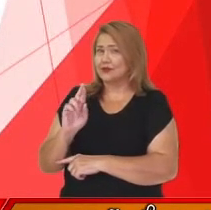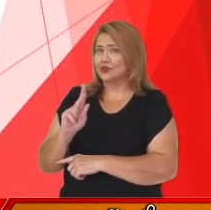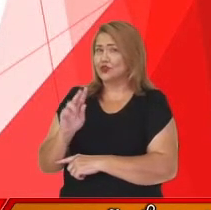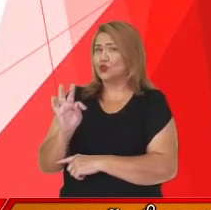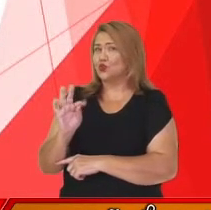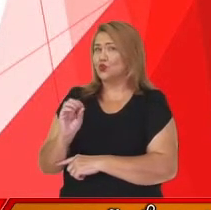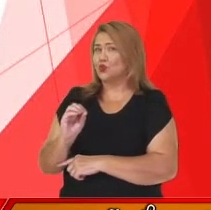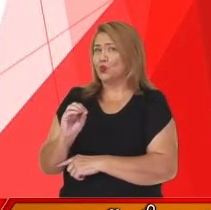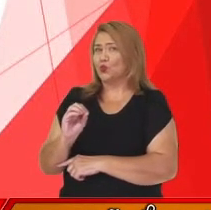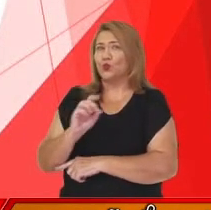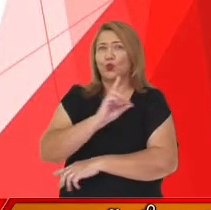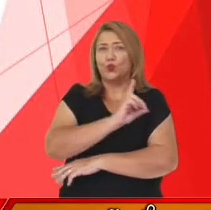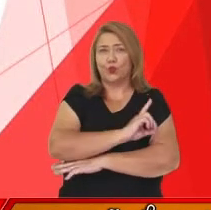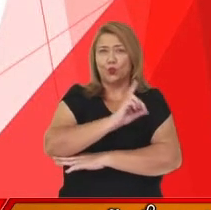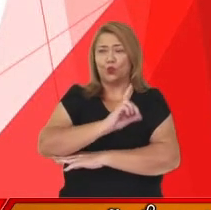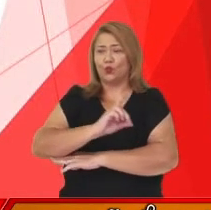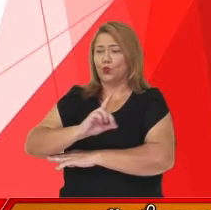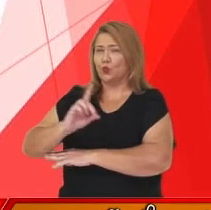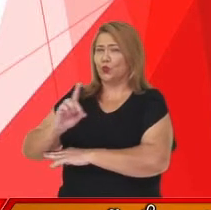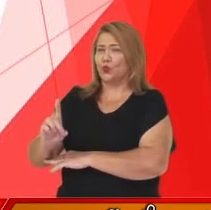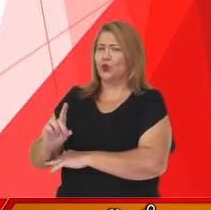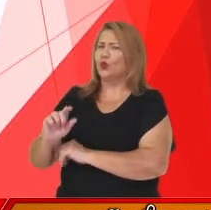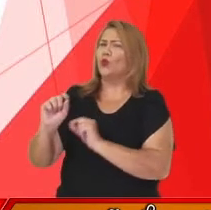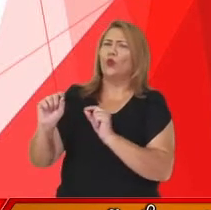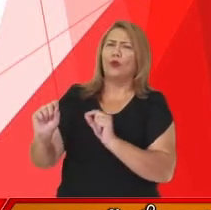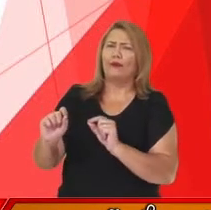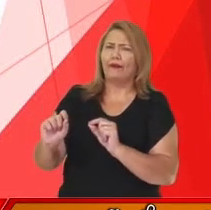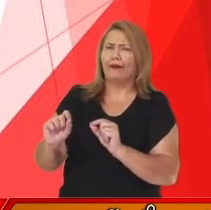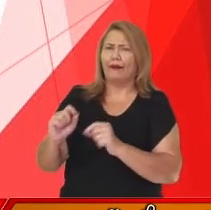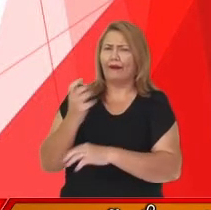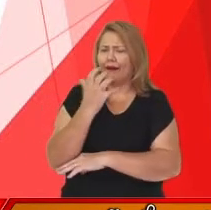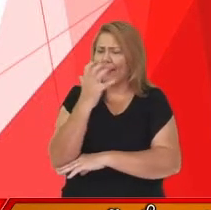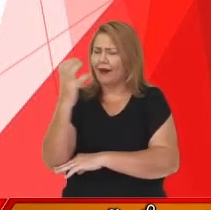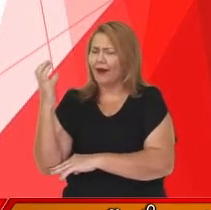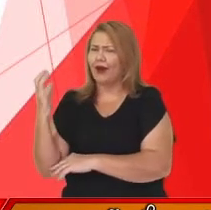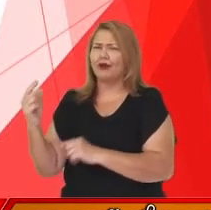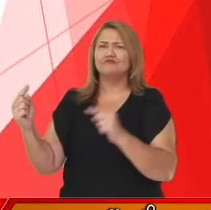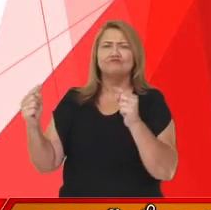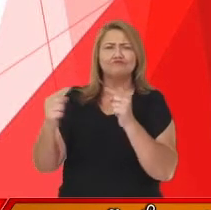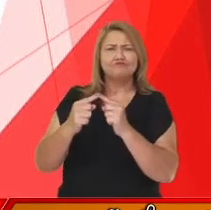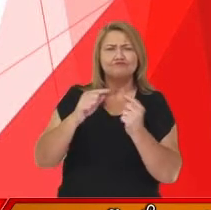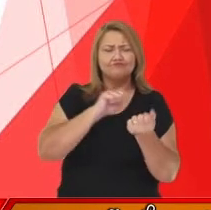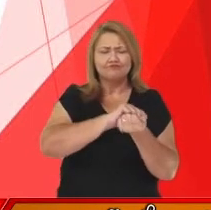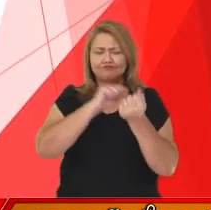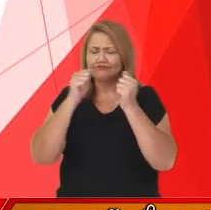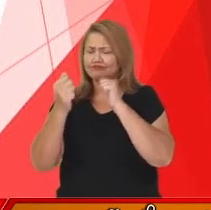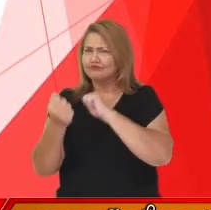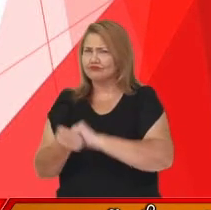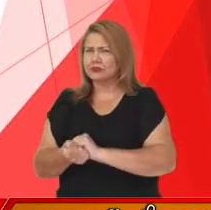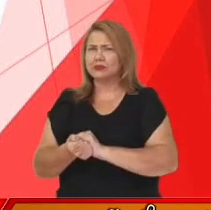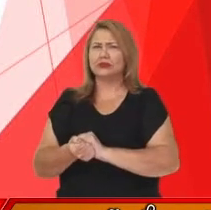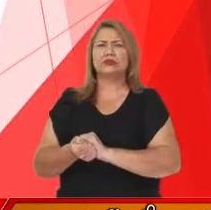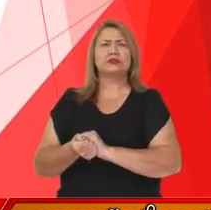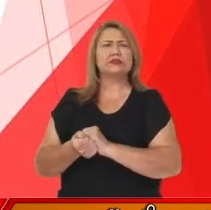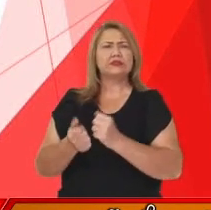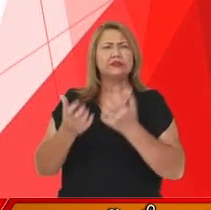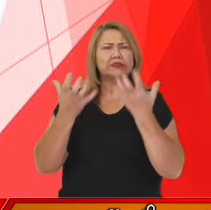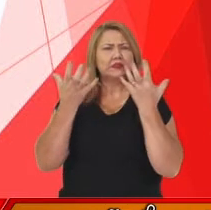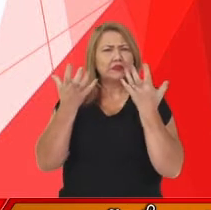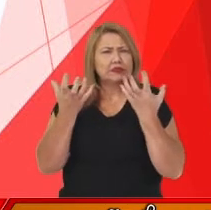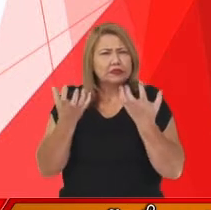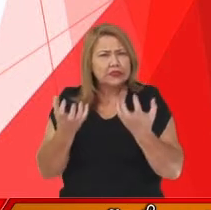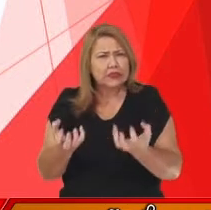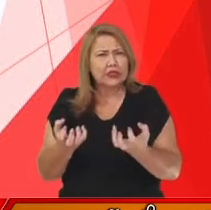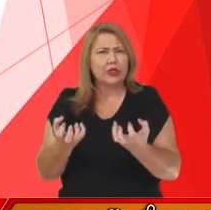deserto vai ter uma vegetação adaptada ao clima seco e as baixas tem as